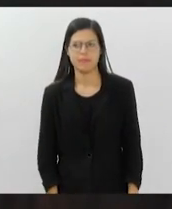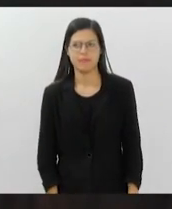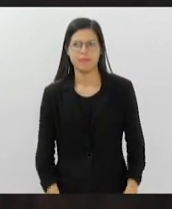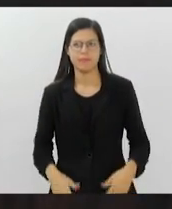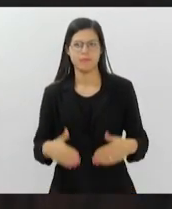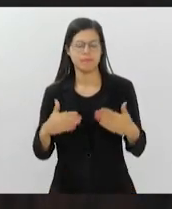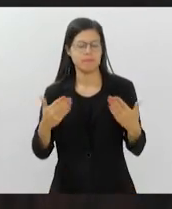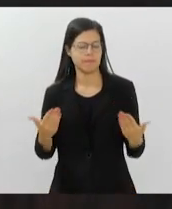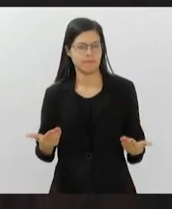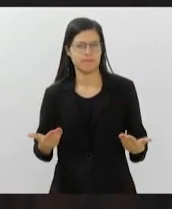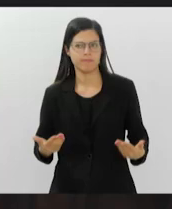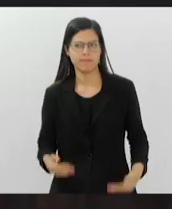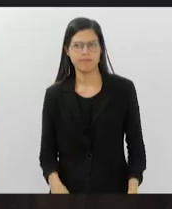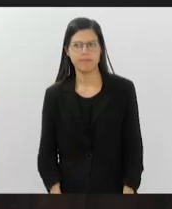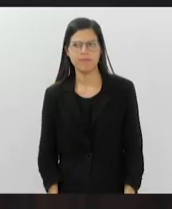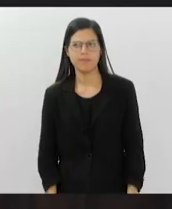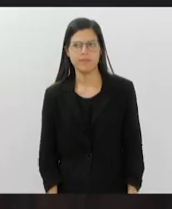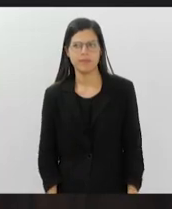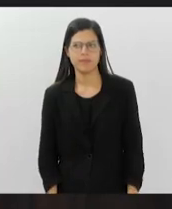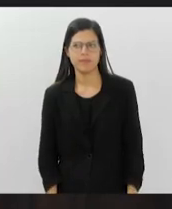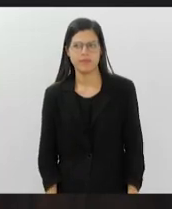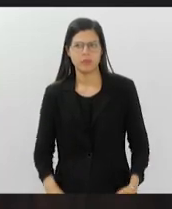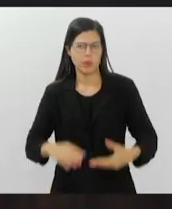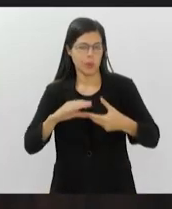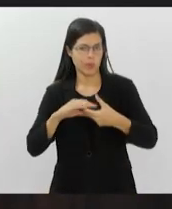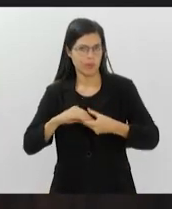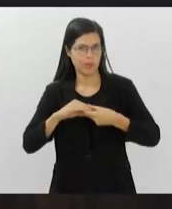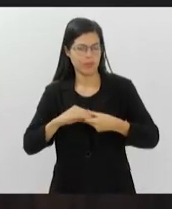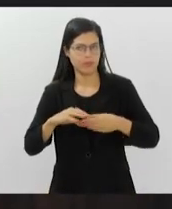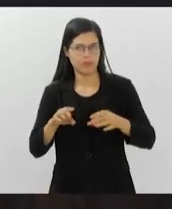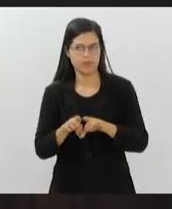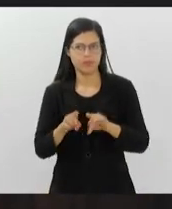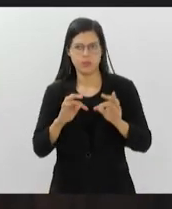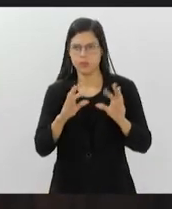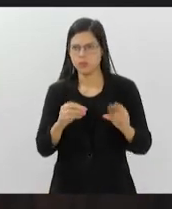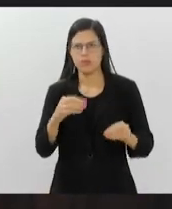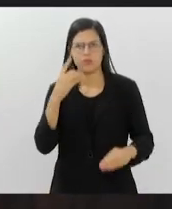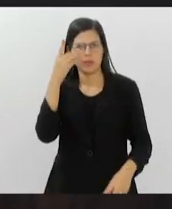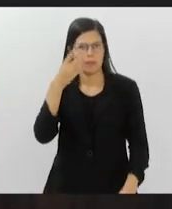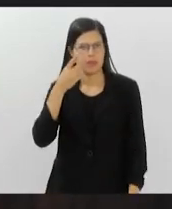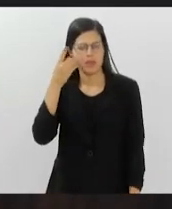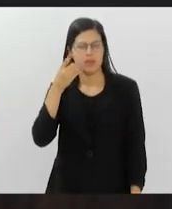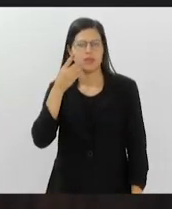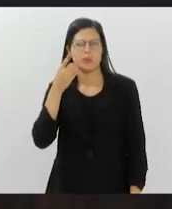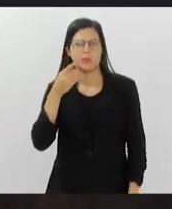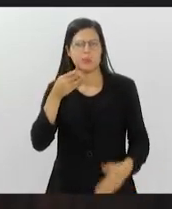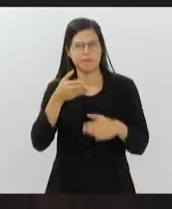Bem, saudar a todos os deputados e deputadas aqui presentes.